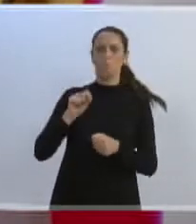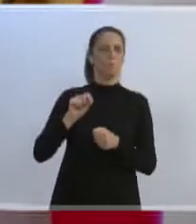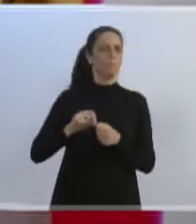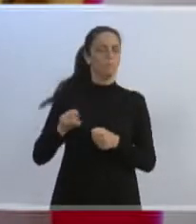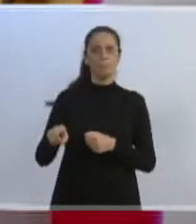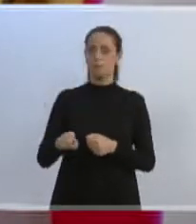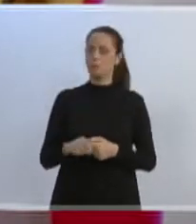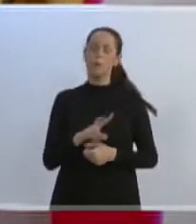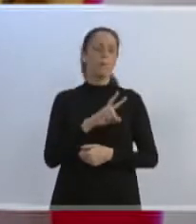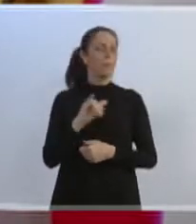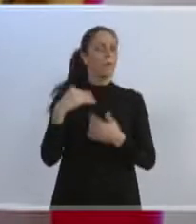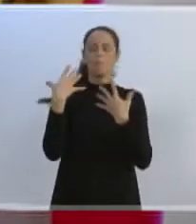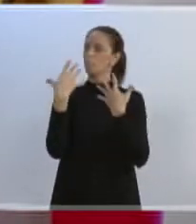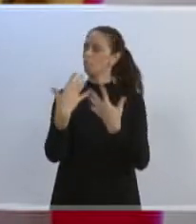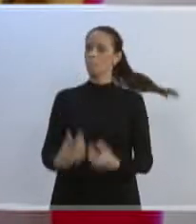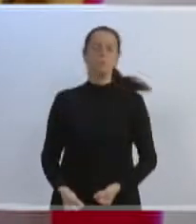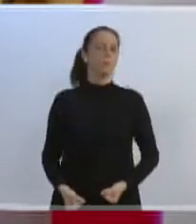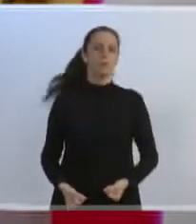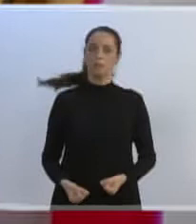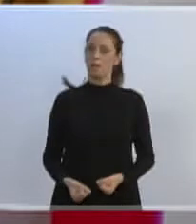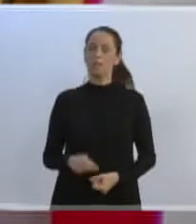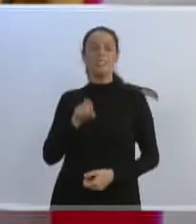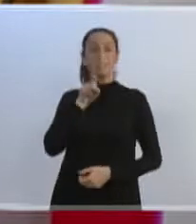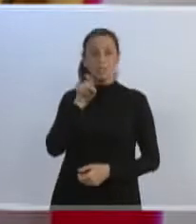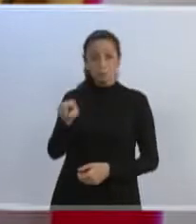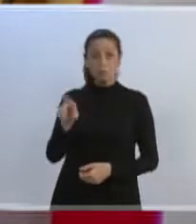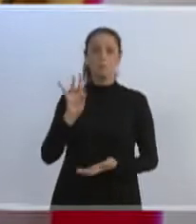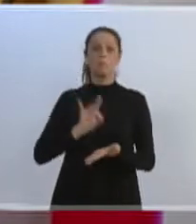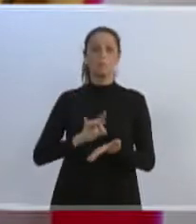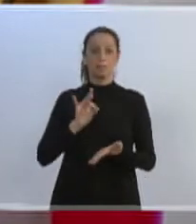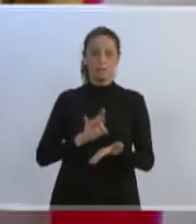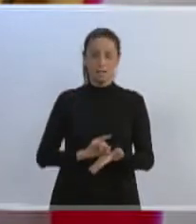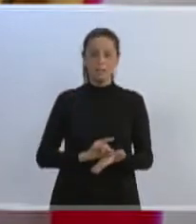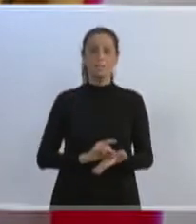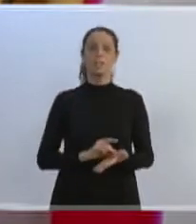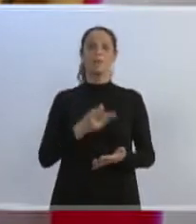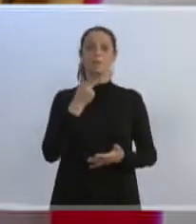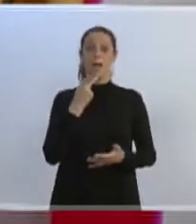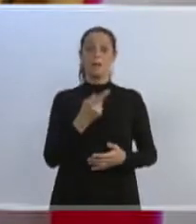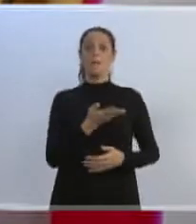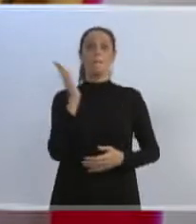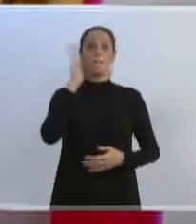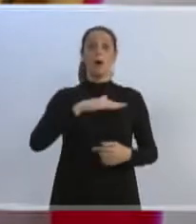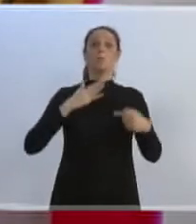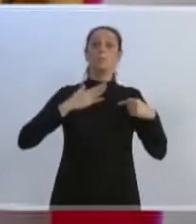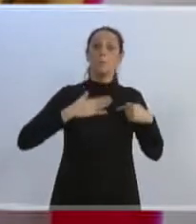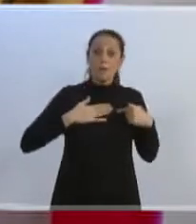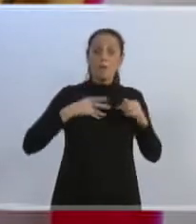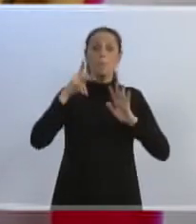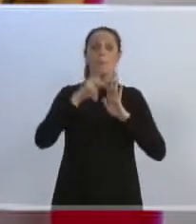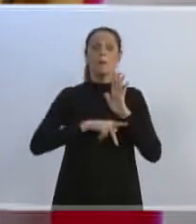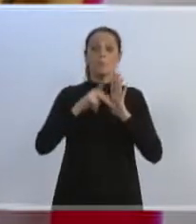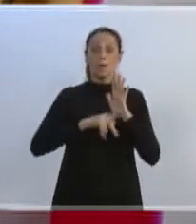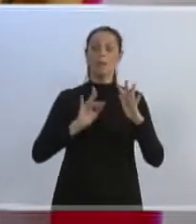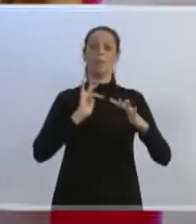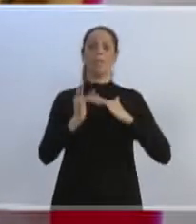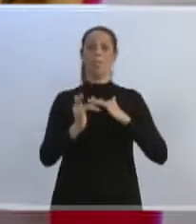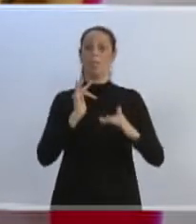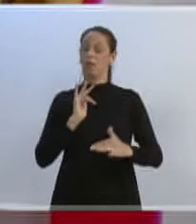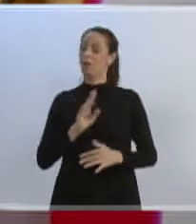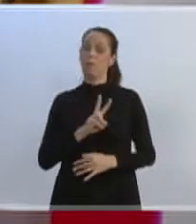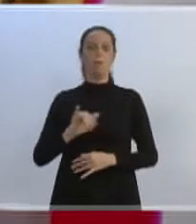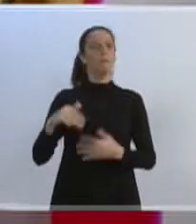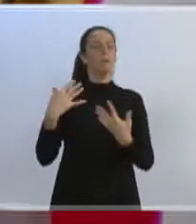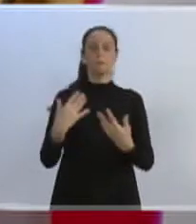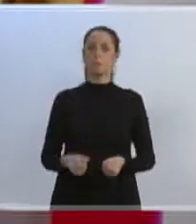conseguir admitir eu mesmo que Vossa Excelência se apropria de um projeto meu e vai usar as redes sociais, né? E